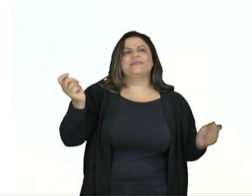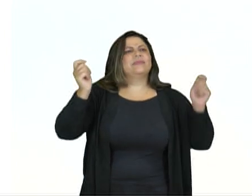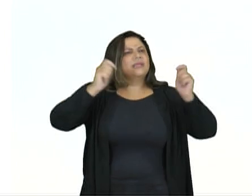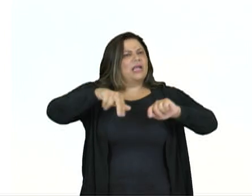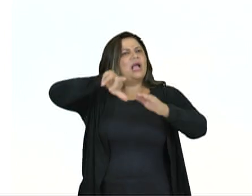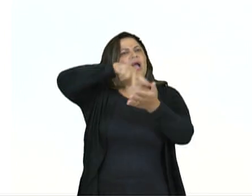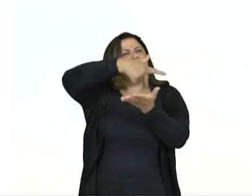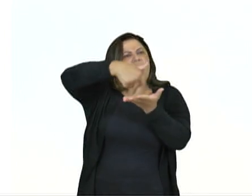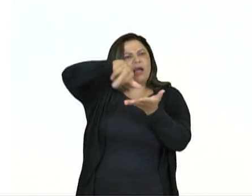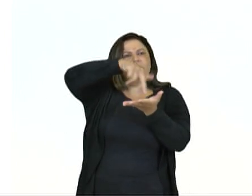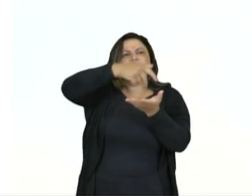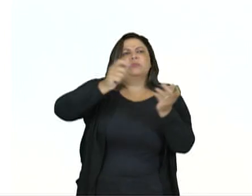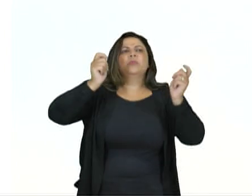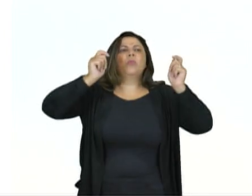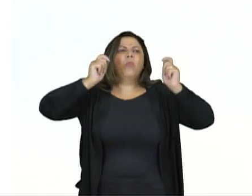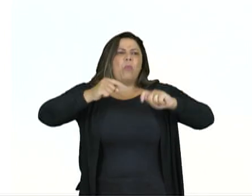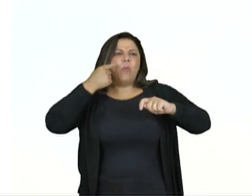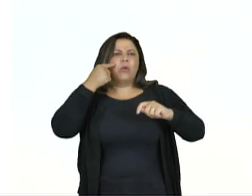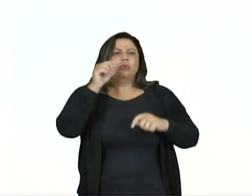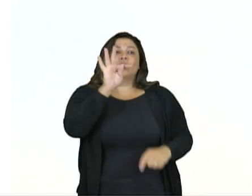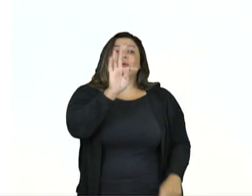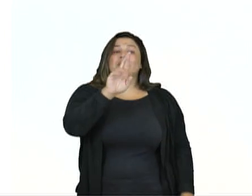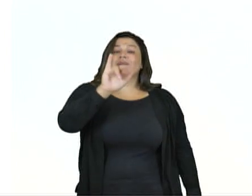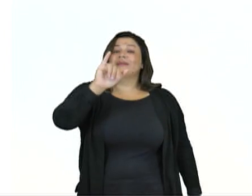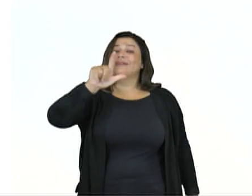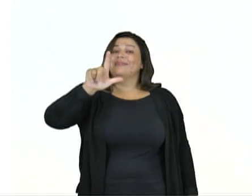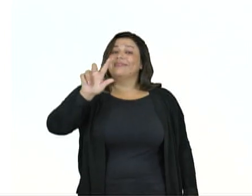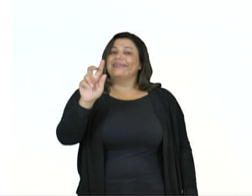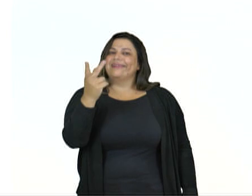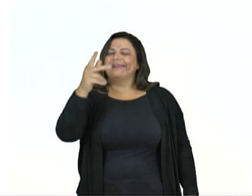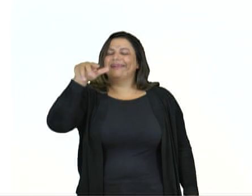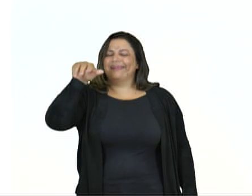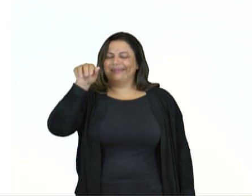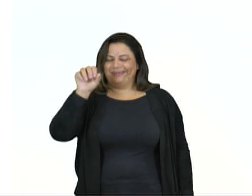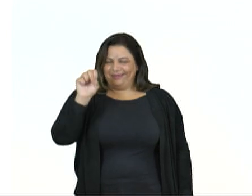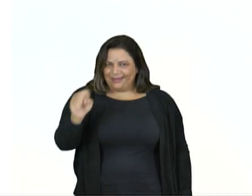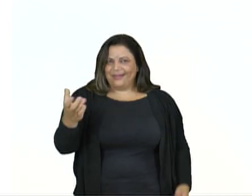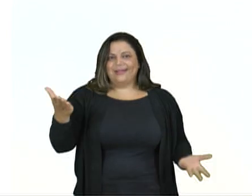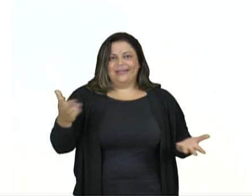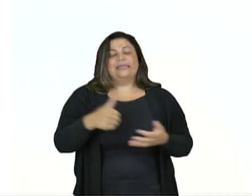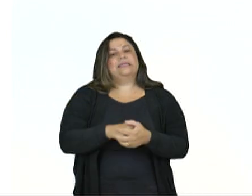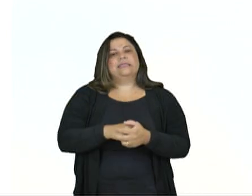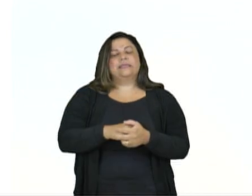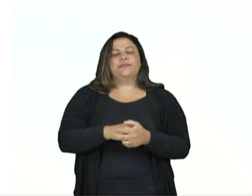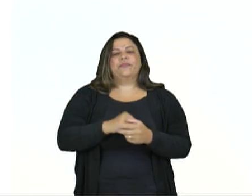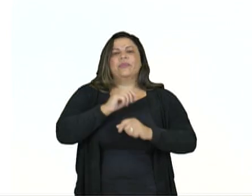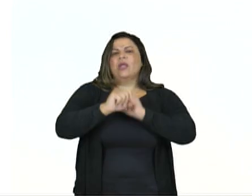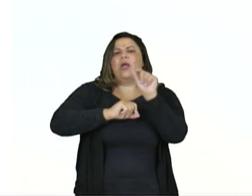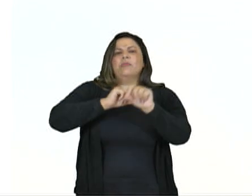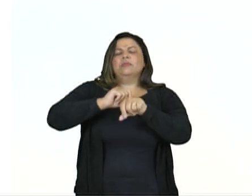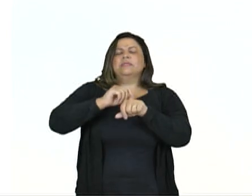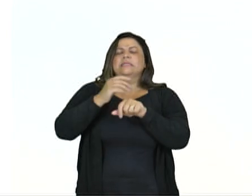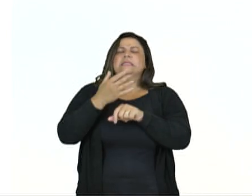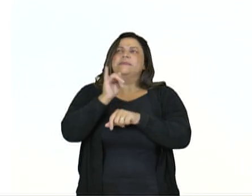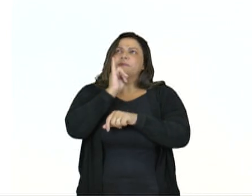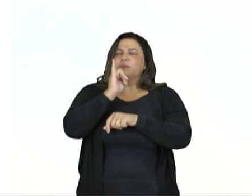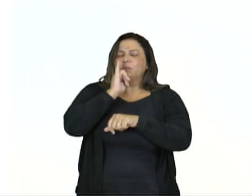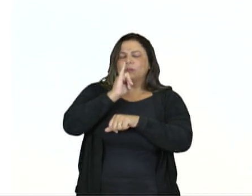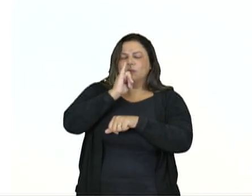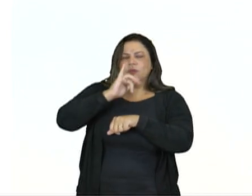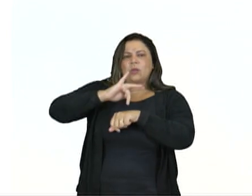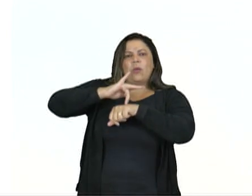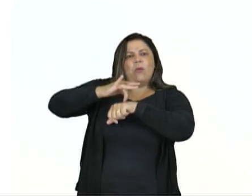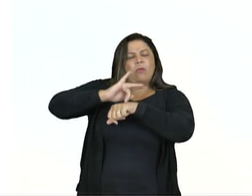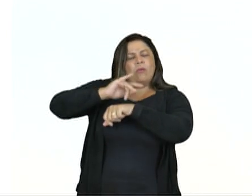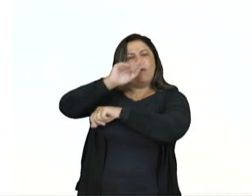ou roteiro de movimentos que compõem uma dança. No balé clássico, por exemplo, ela é composta